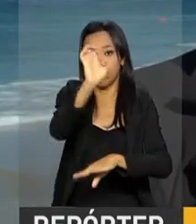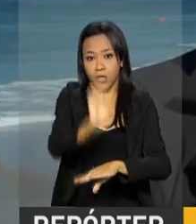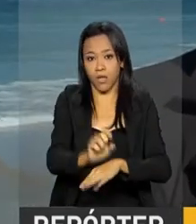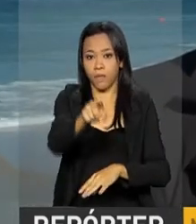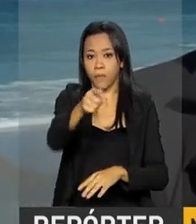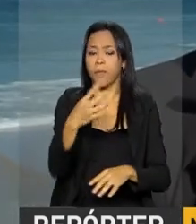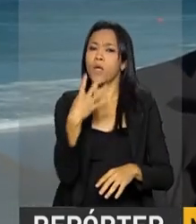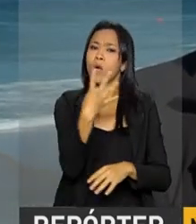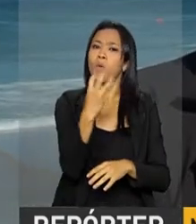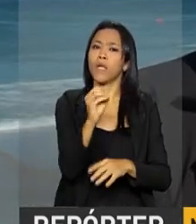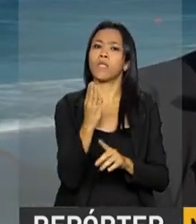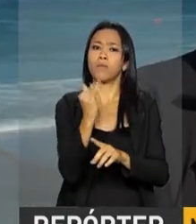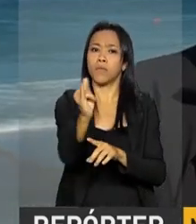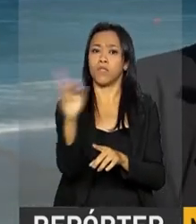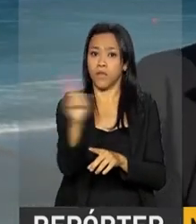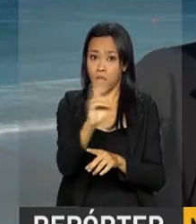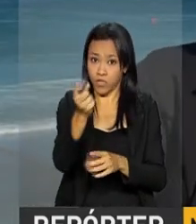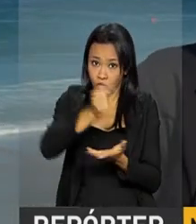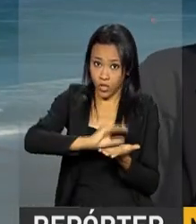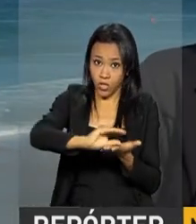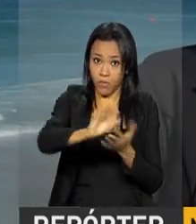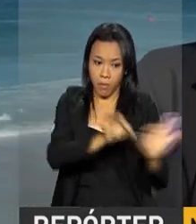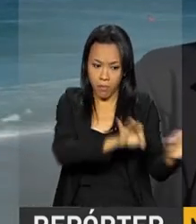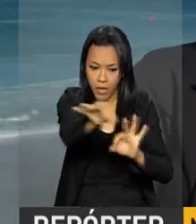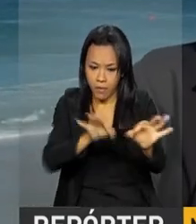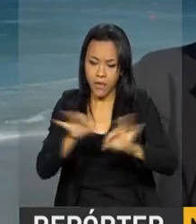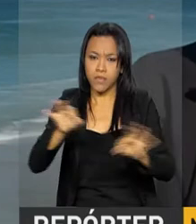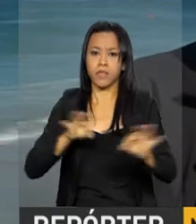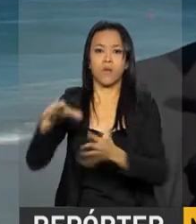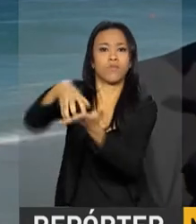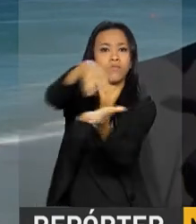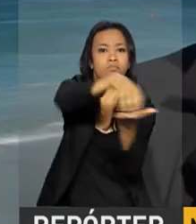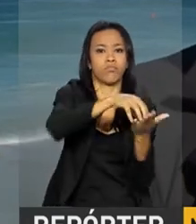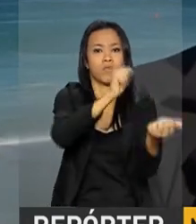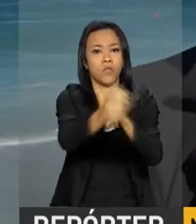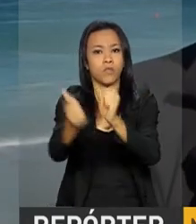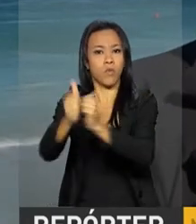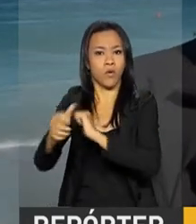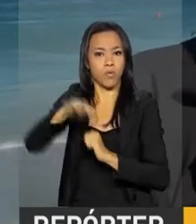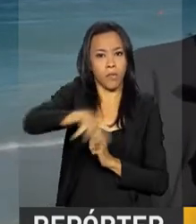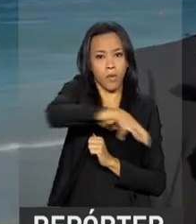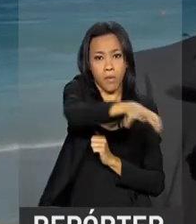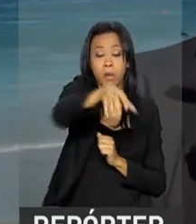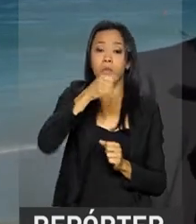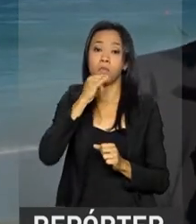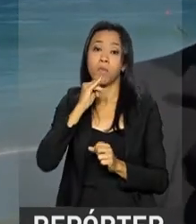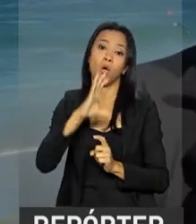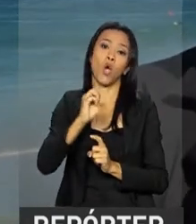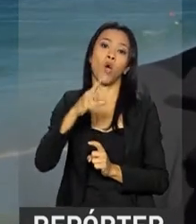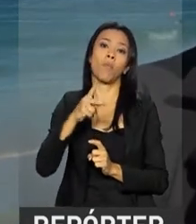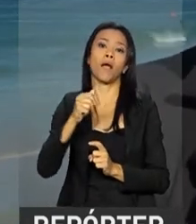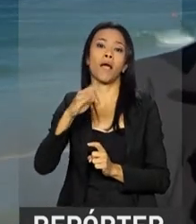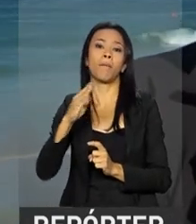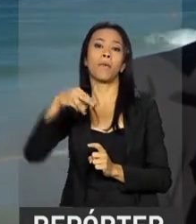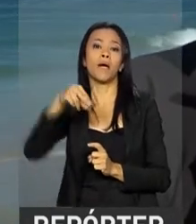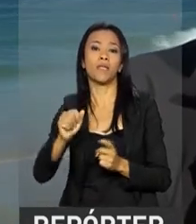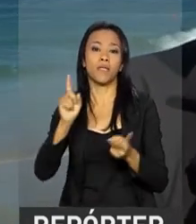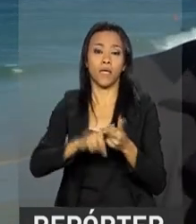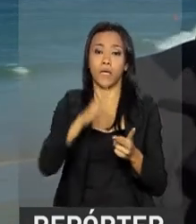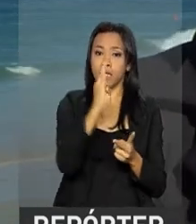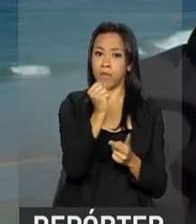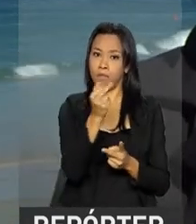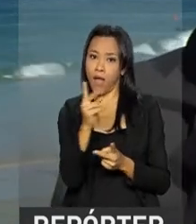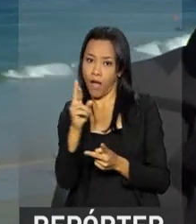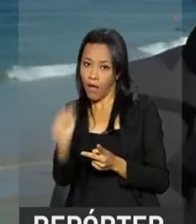reais na preparação das olimpíadas durante os jogos a ocupação média em bairros como copacabana e barra da tijuca foi de